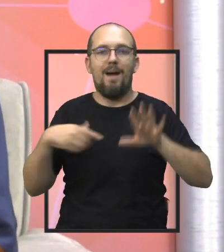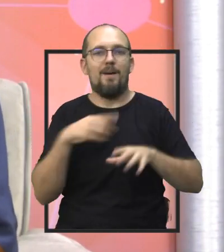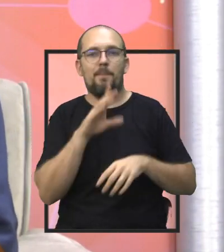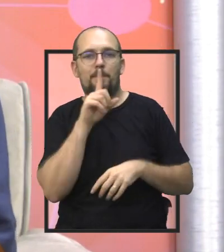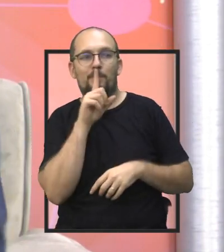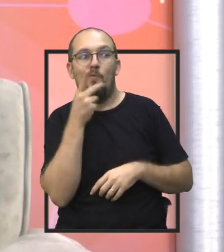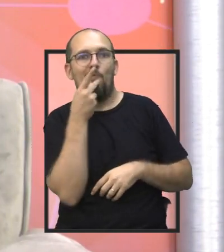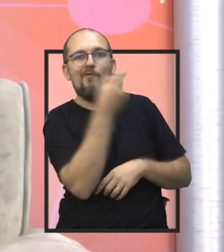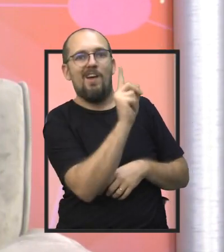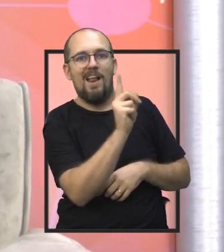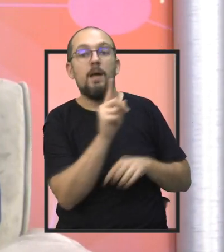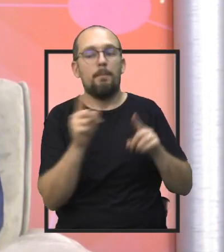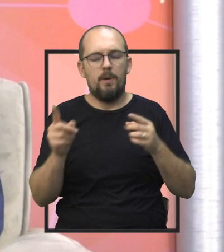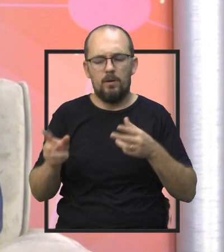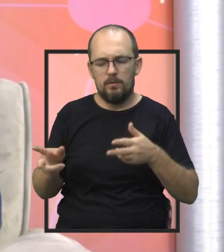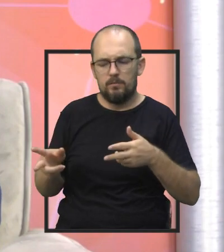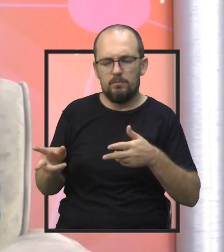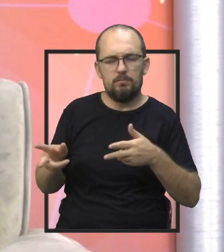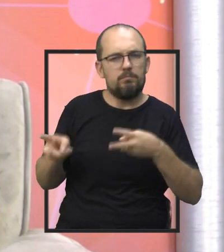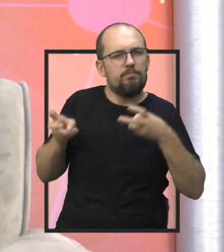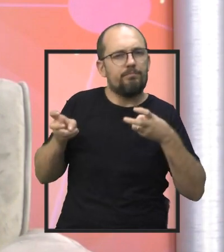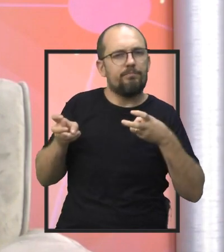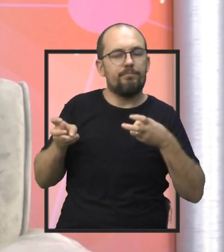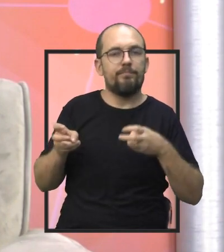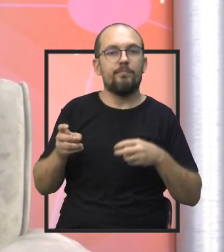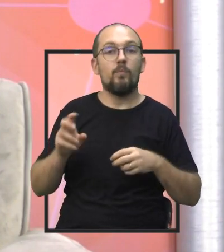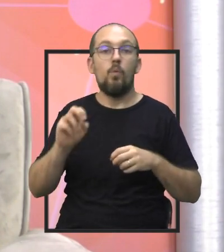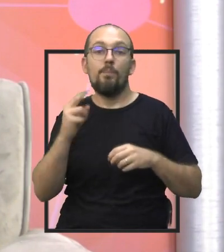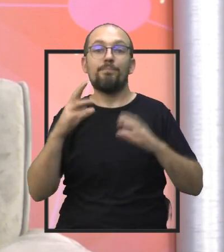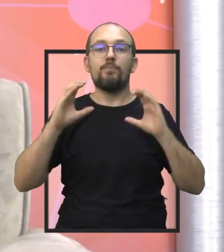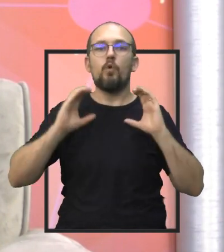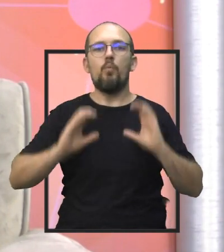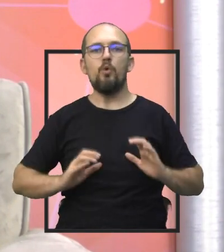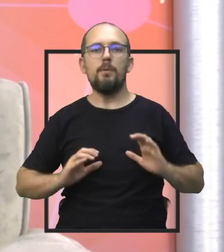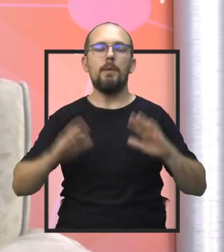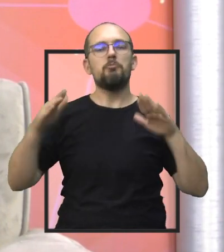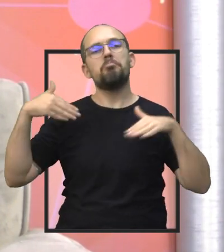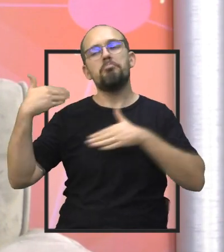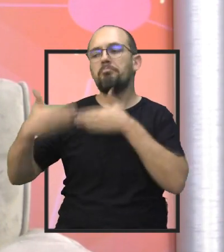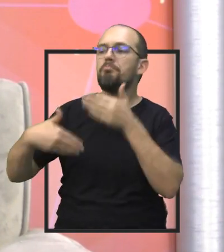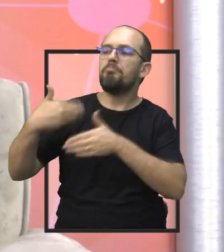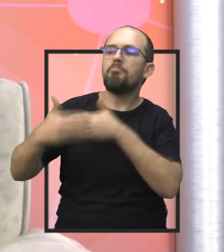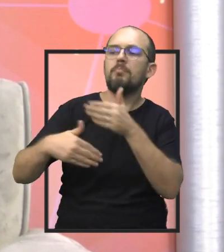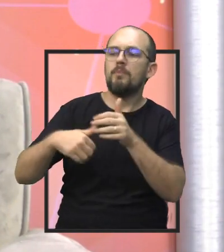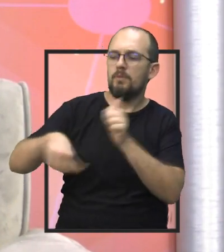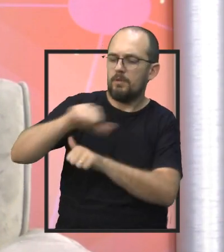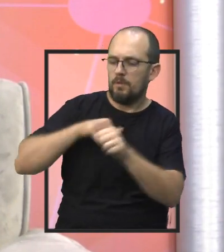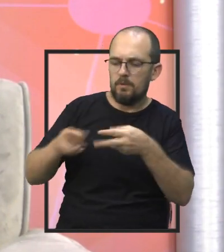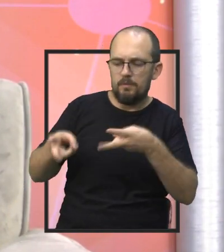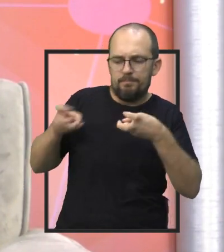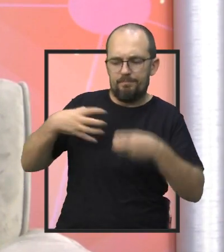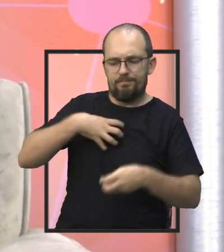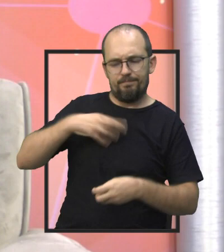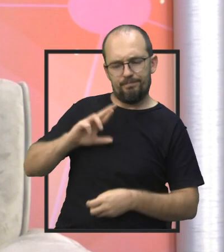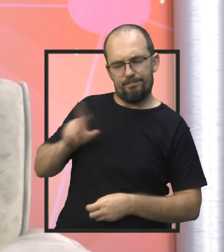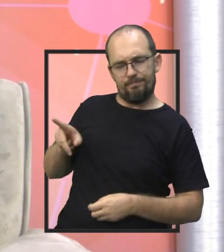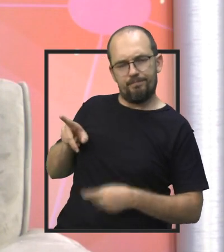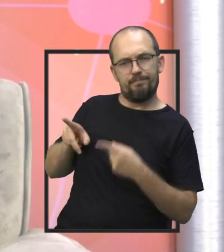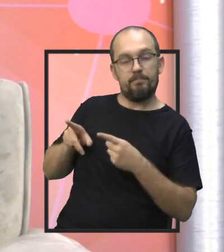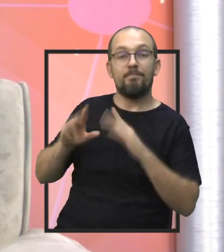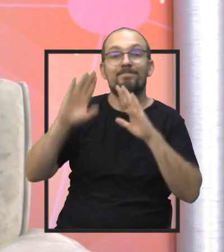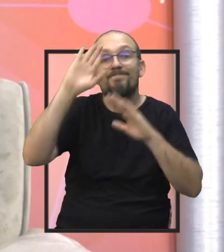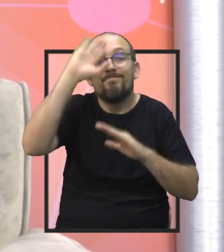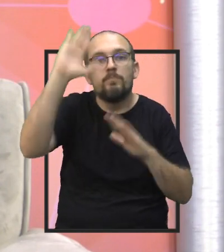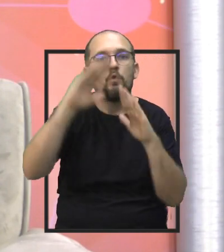ser falados, mas que vão ser percebidos. Às vezes, uma mudança de comportamento muito grande dessa criança. Nas escolas onde isso